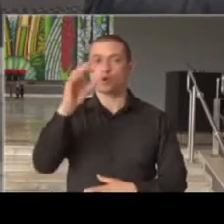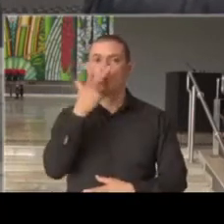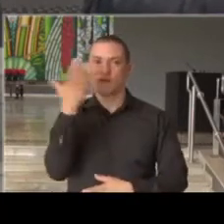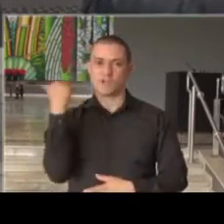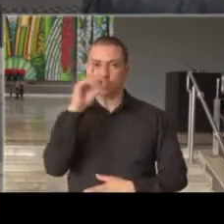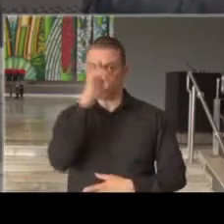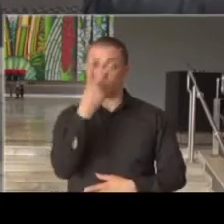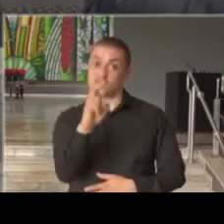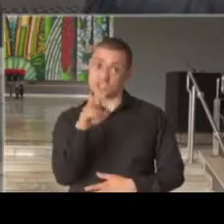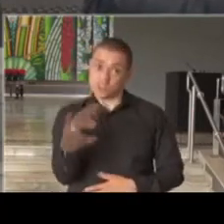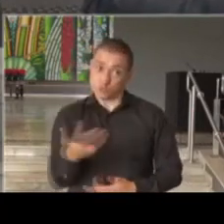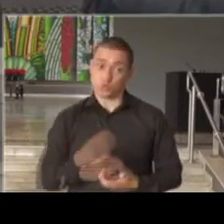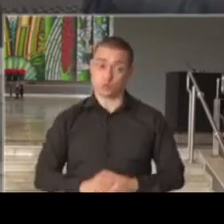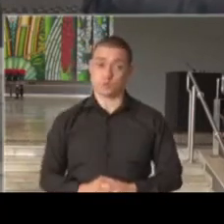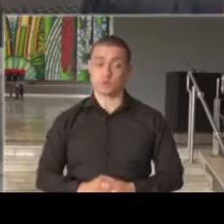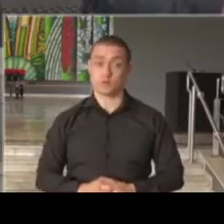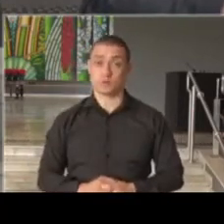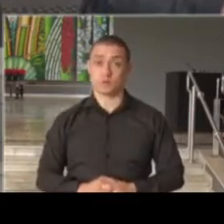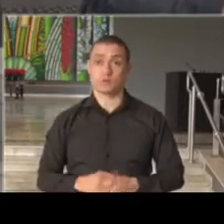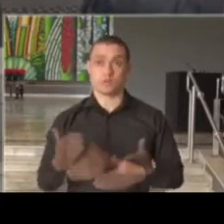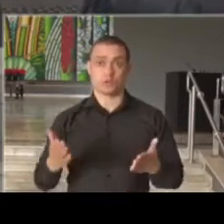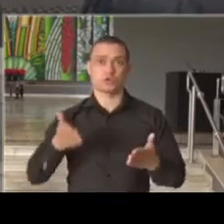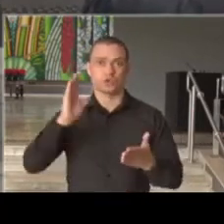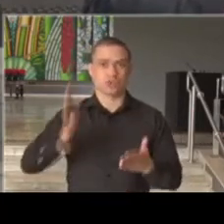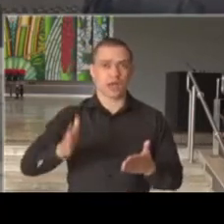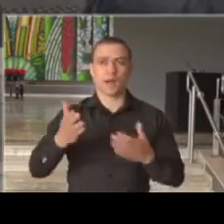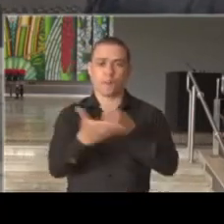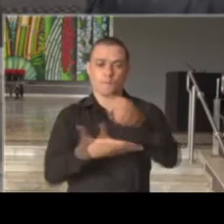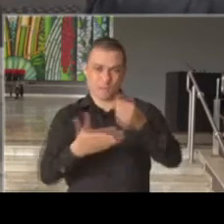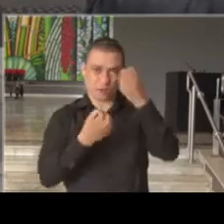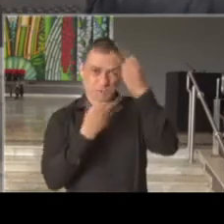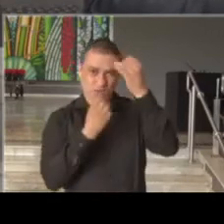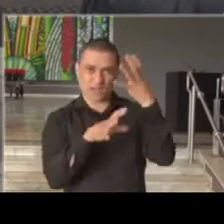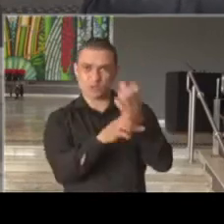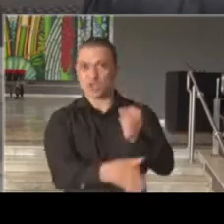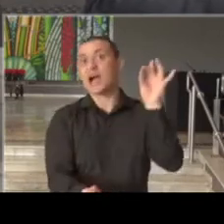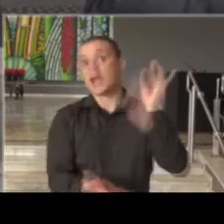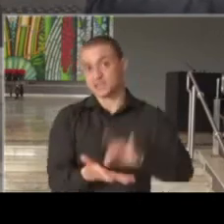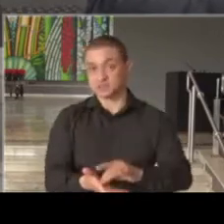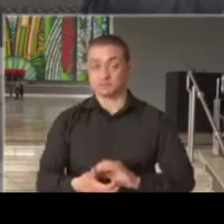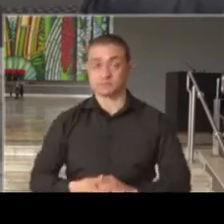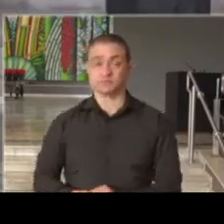previsto. Então, já com base nos dados da realidade.